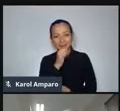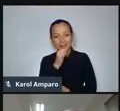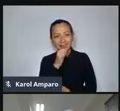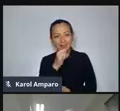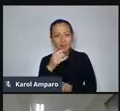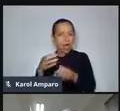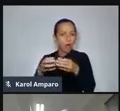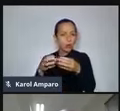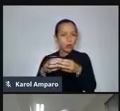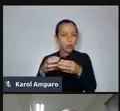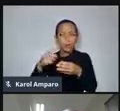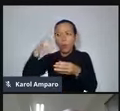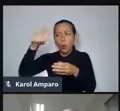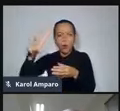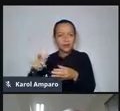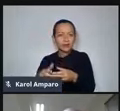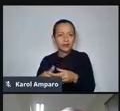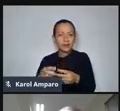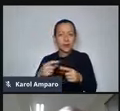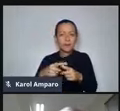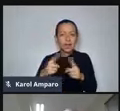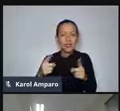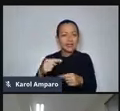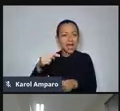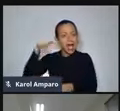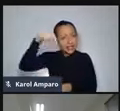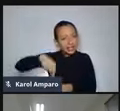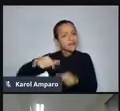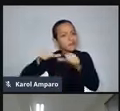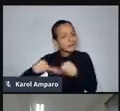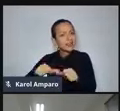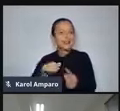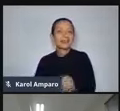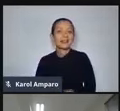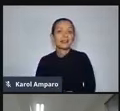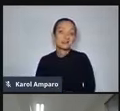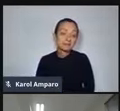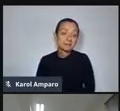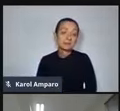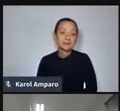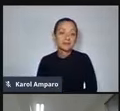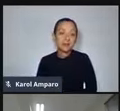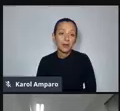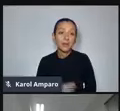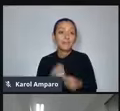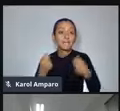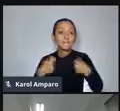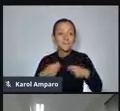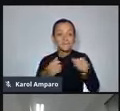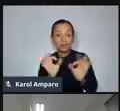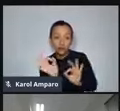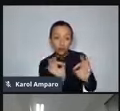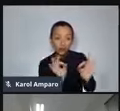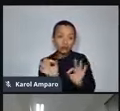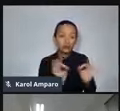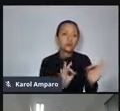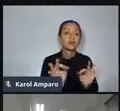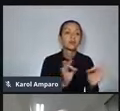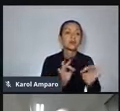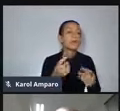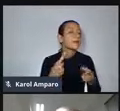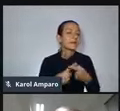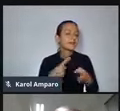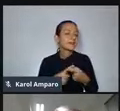equipe, não, sou do colégio tal. Não, mas a partir de agora você é dessa equipe. Ou seja, né, justamente forçar esses, e os novos laços de